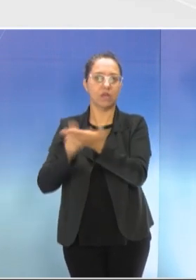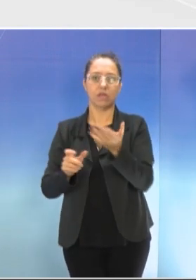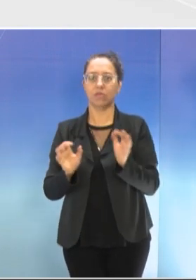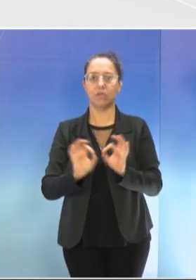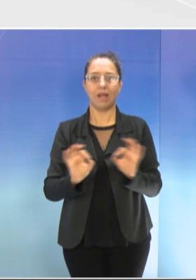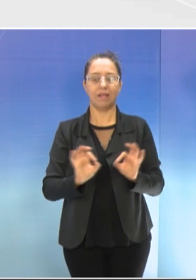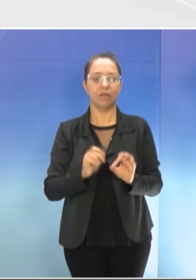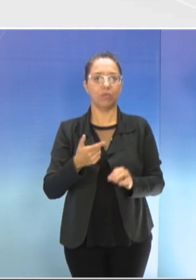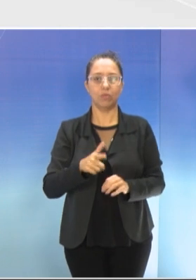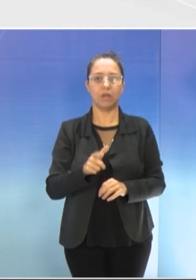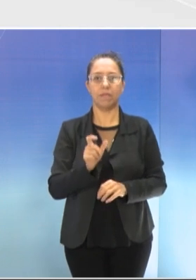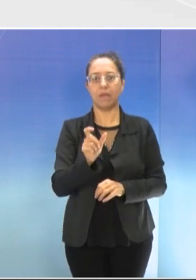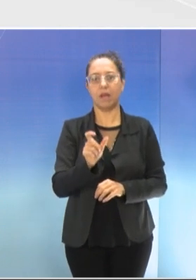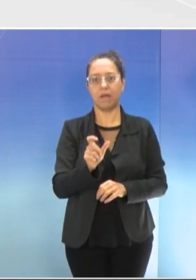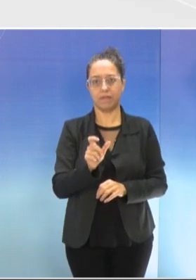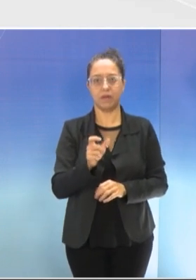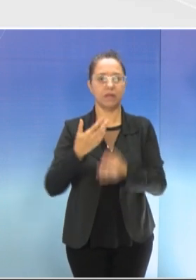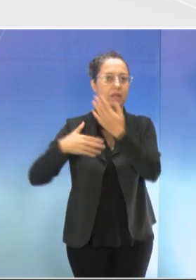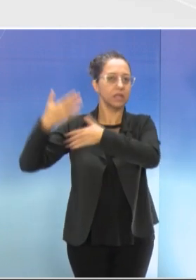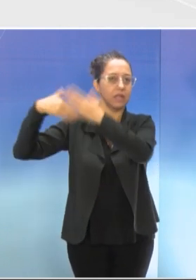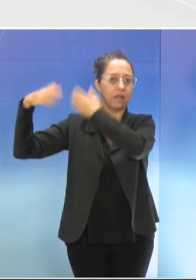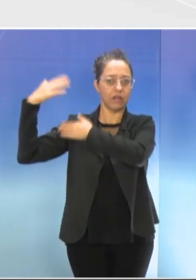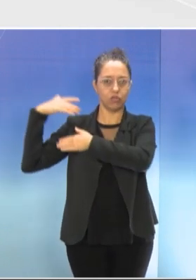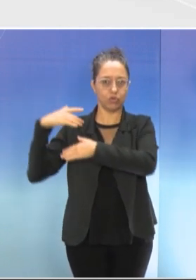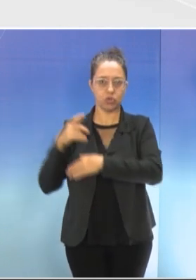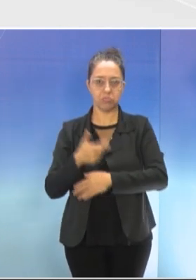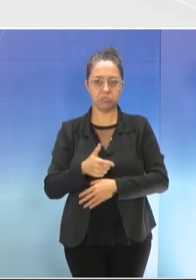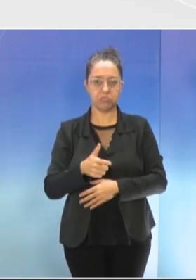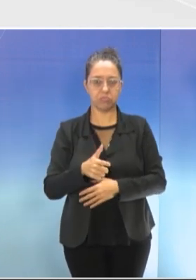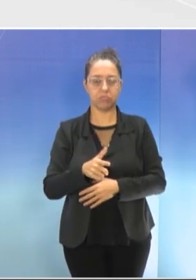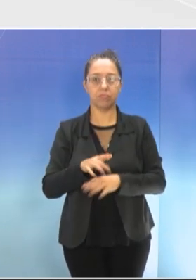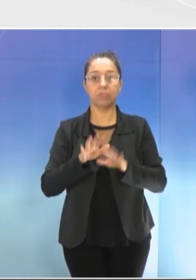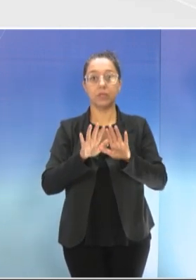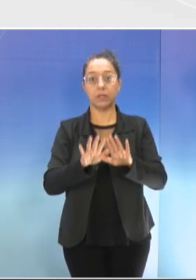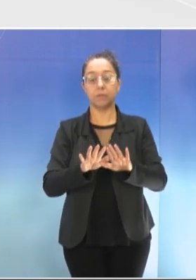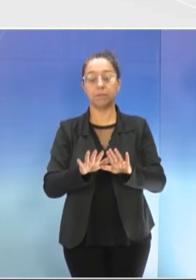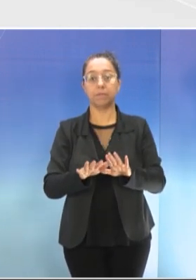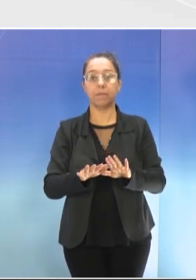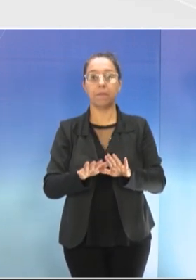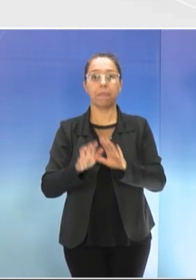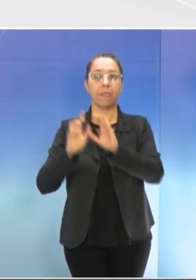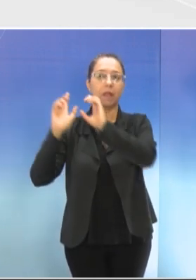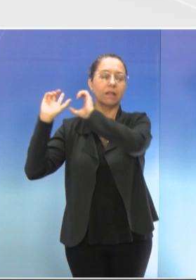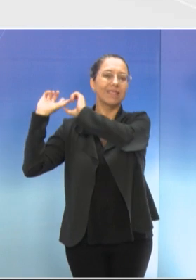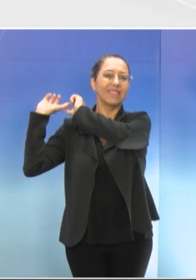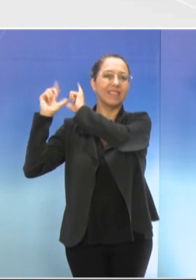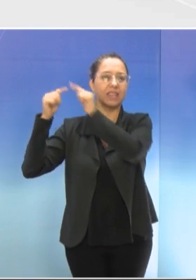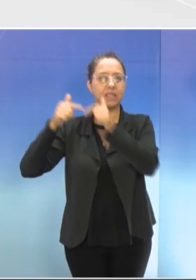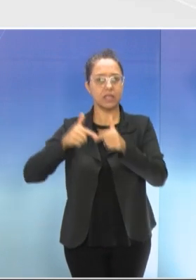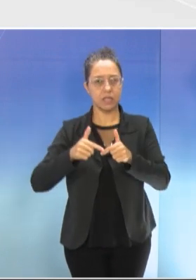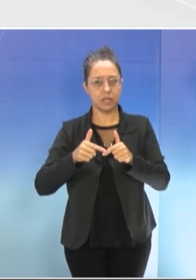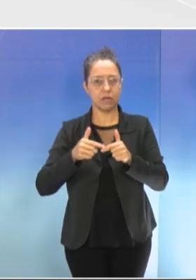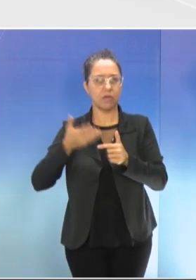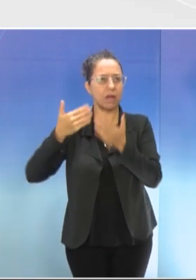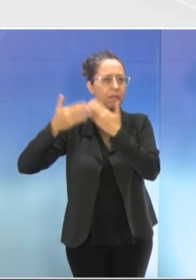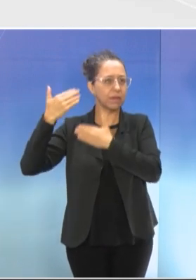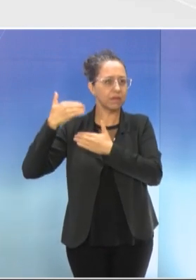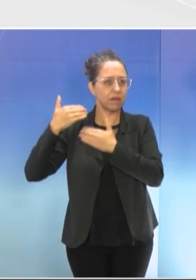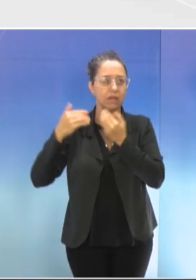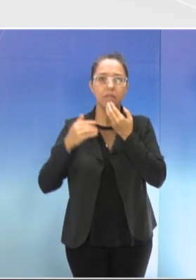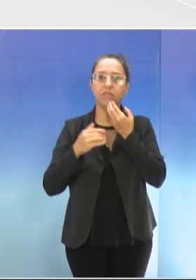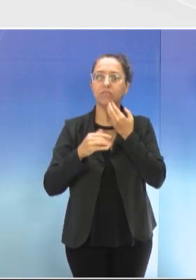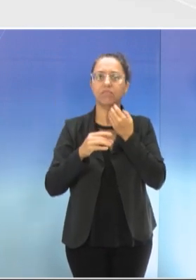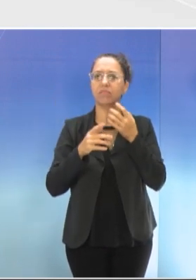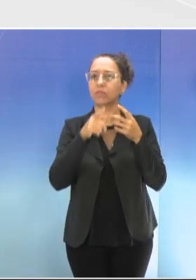textos. Também não estão falando de uma tradição original. Poderia até ser, né? Você poderia